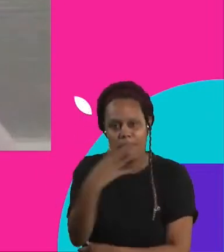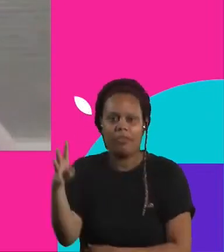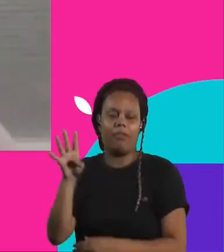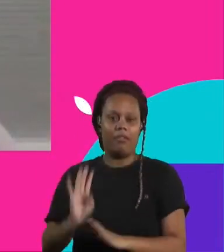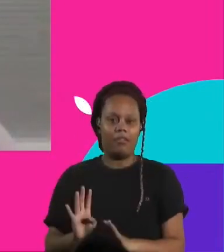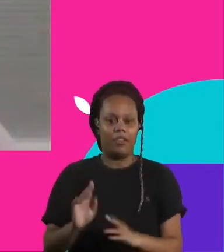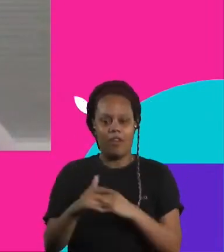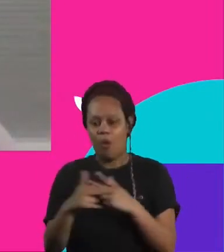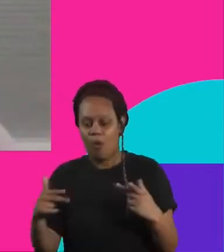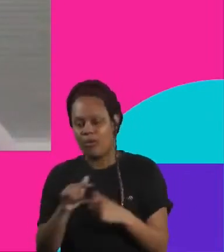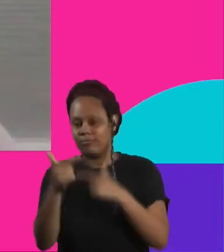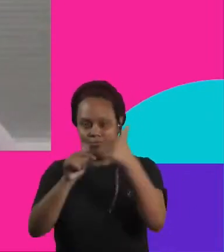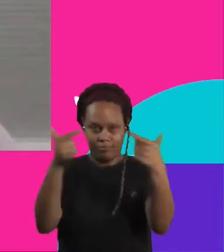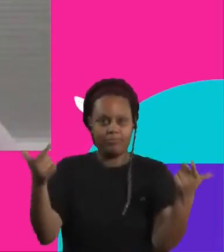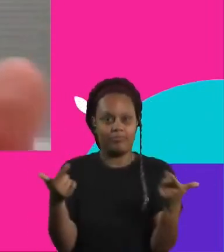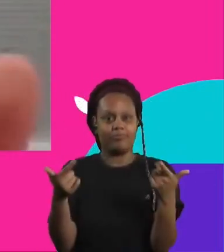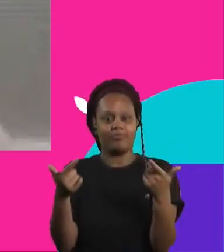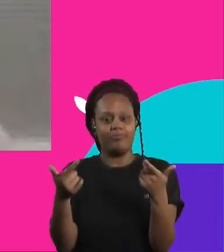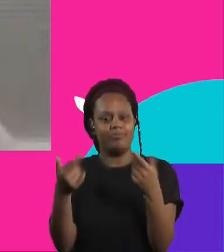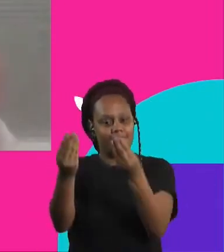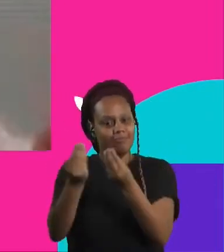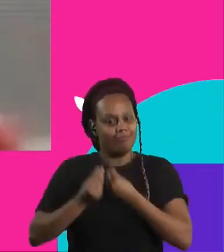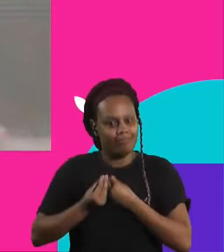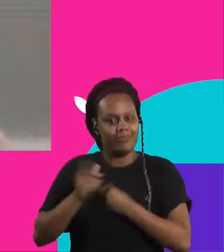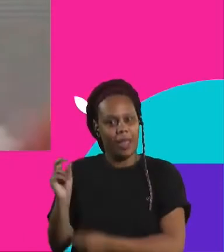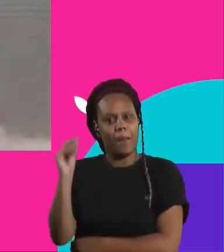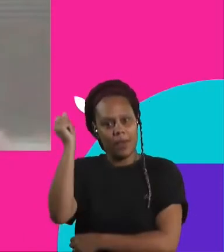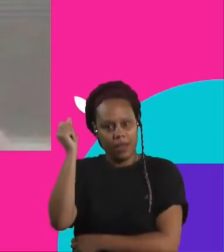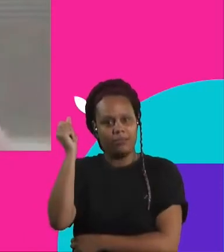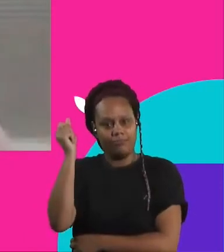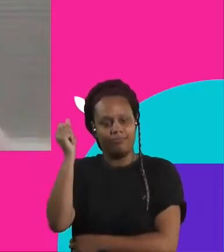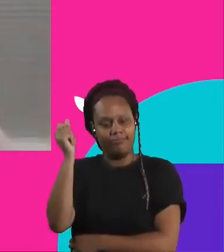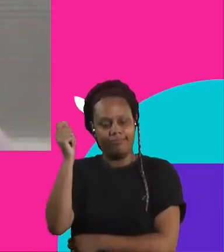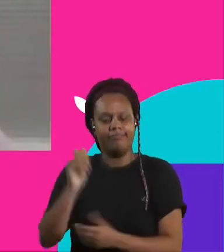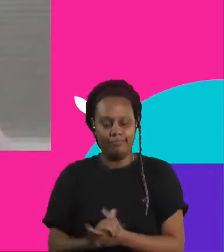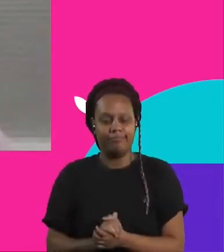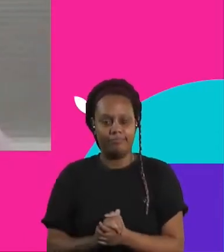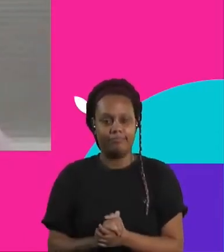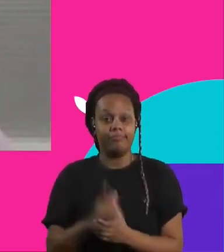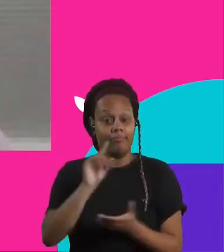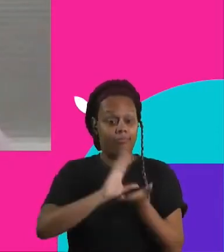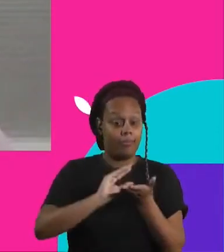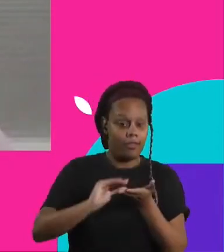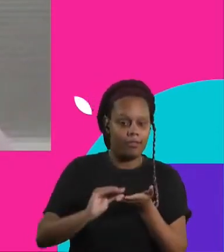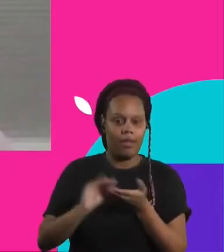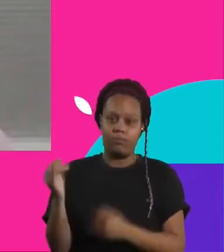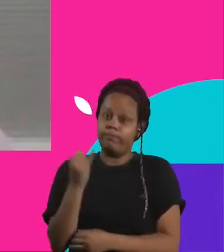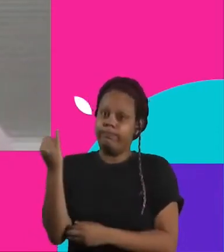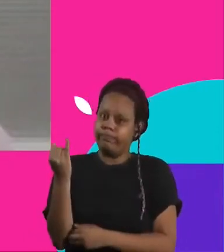que te dê, enfim, esses insights, por exemplo, e aí já te dê os dados que são relevantes para cada